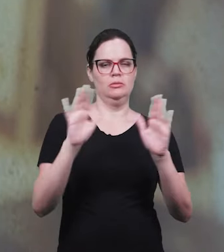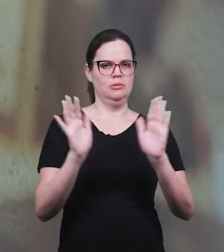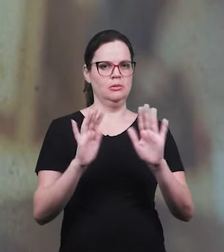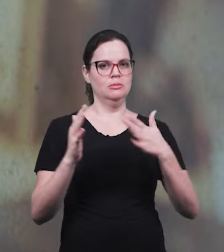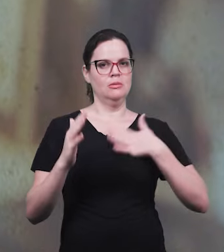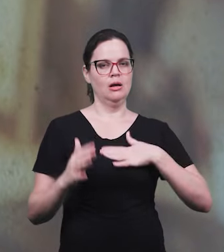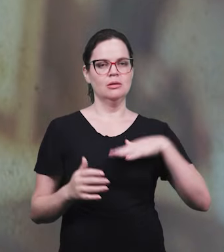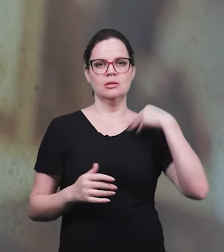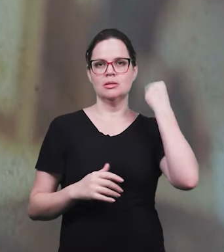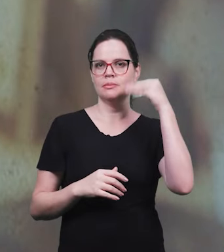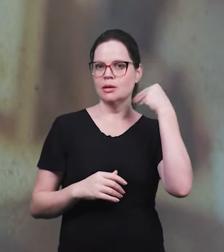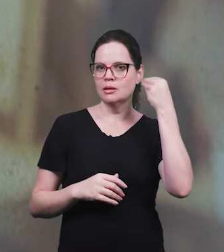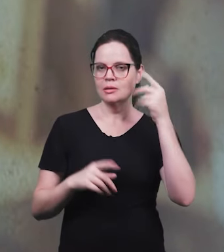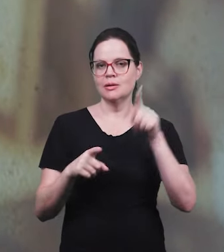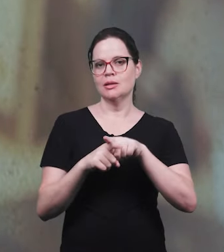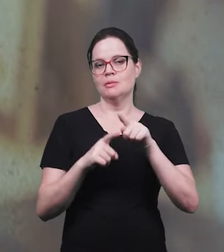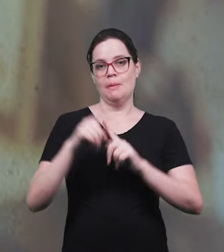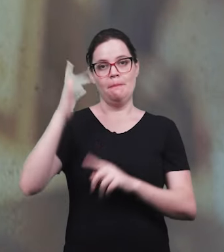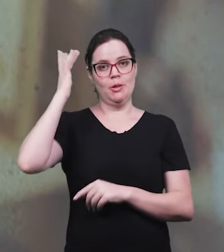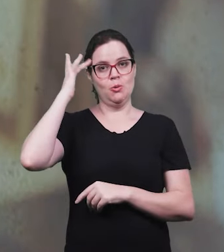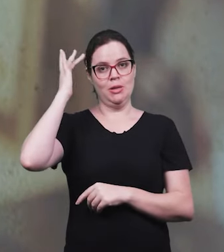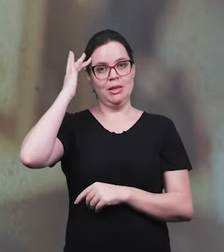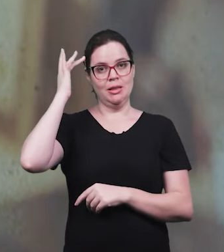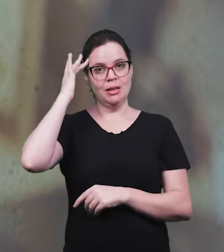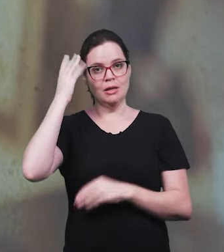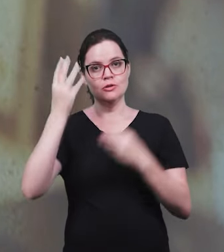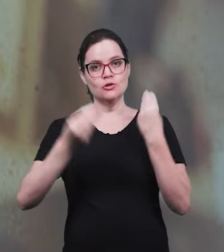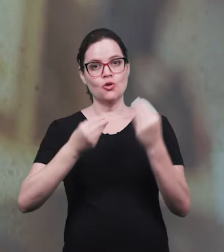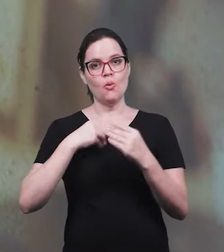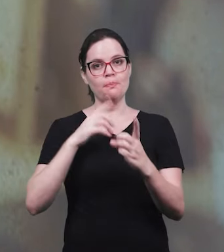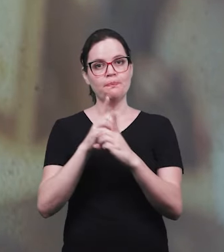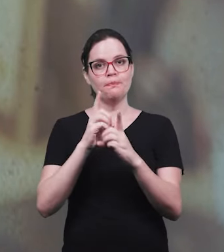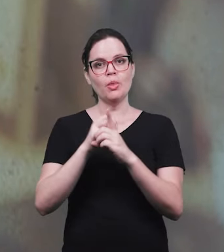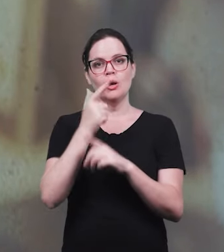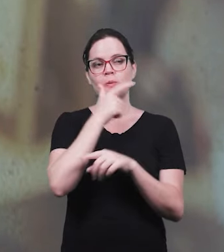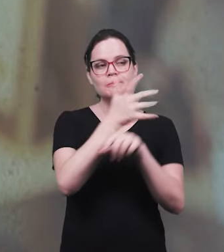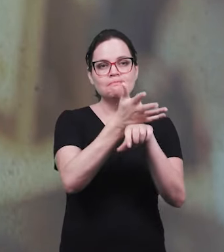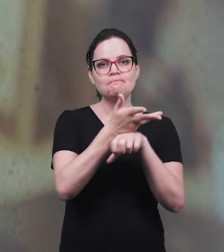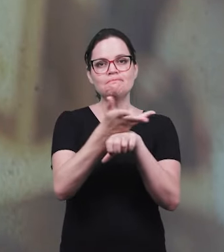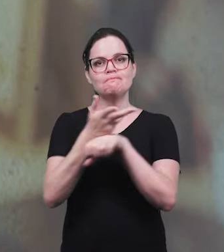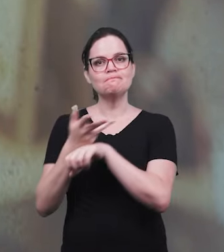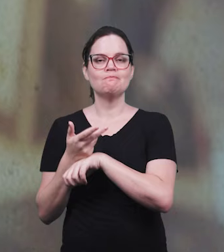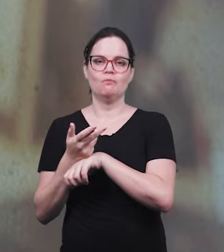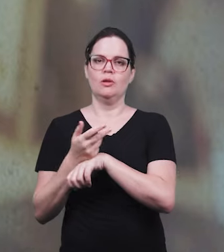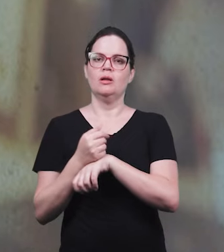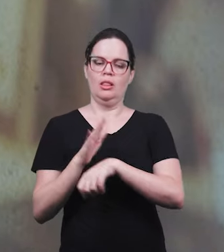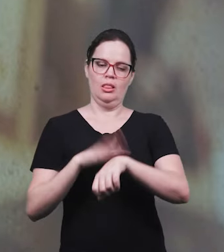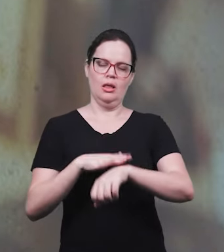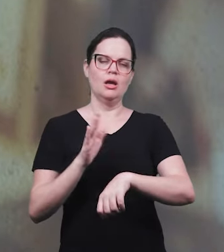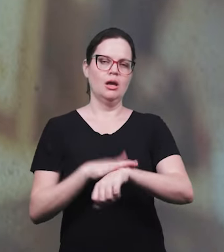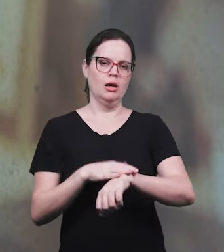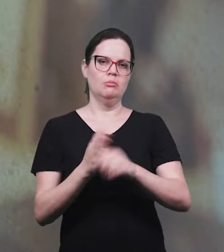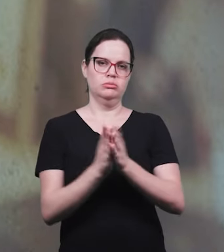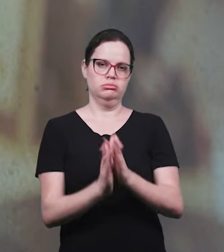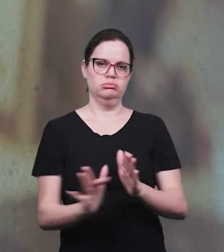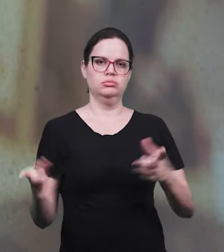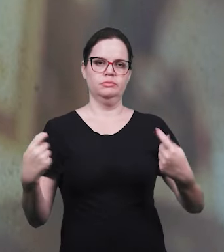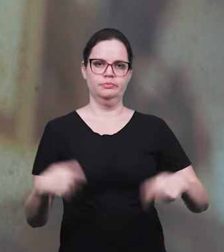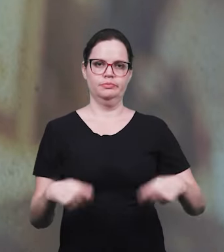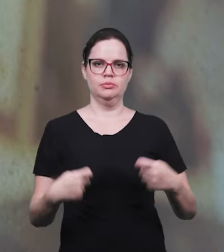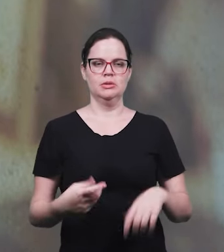experiência, a maturidade, até para um atendimento, para a captação de um cliente, isso, o tempo também. É claro, se você tem